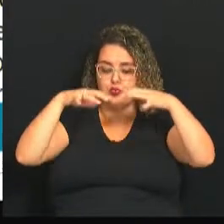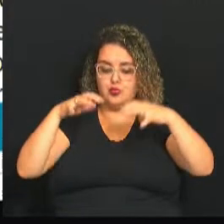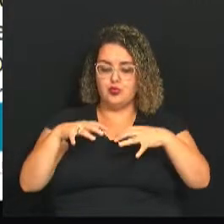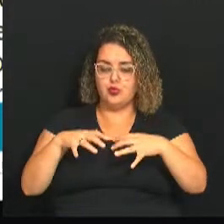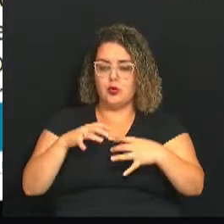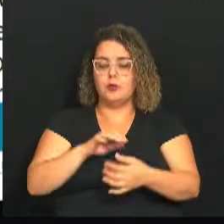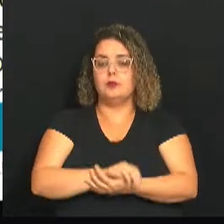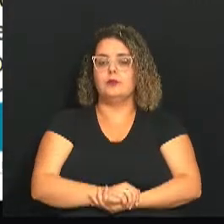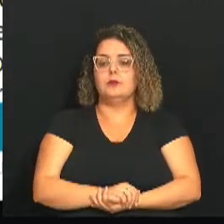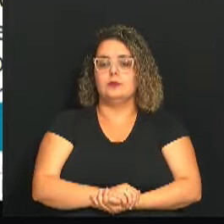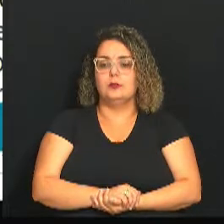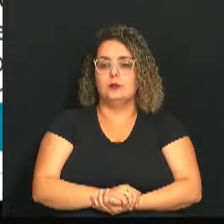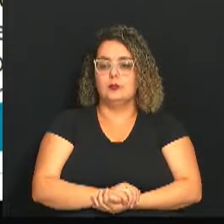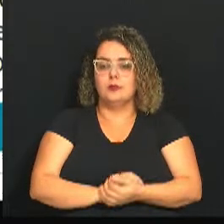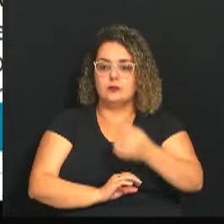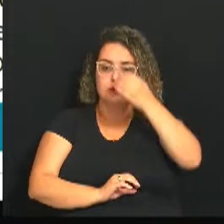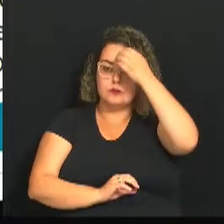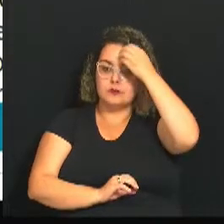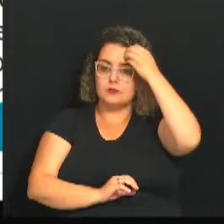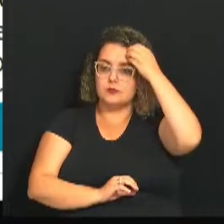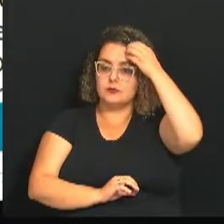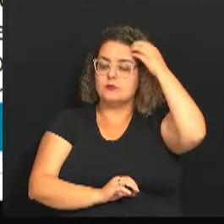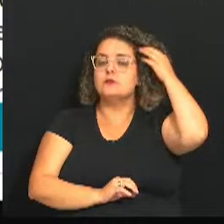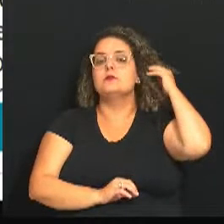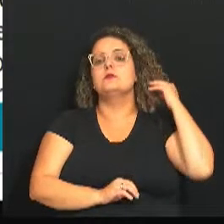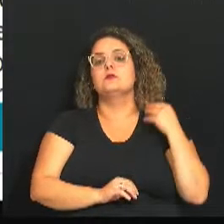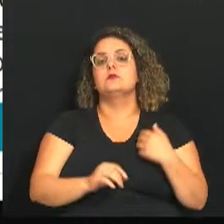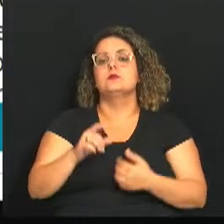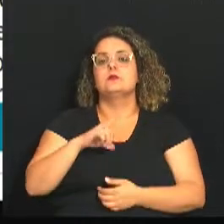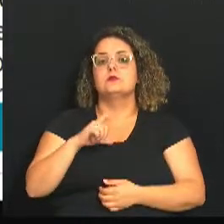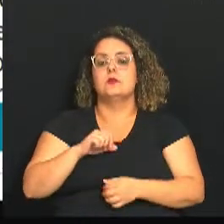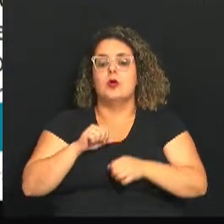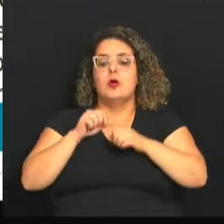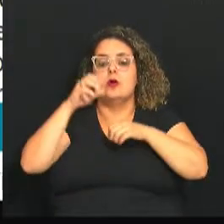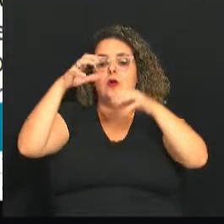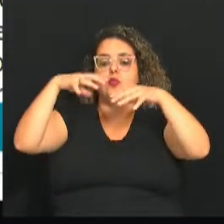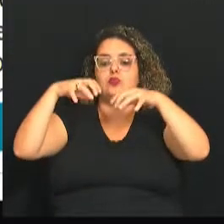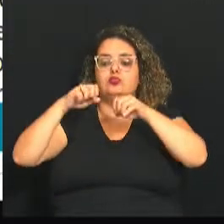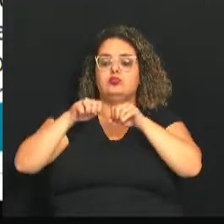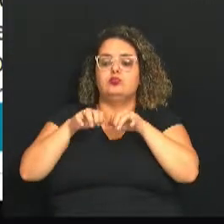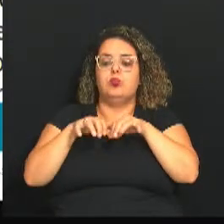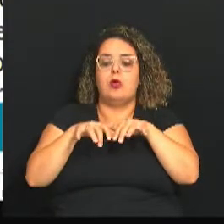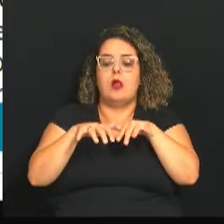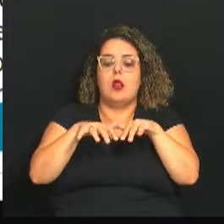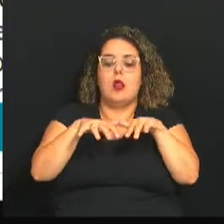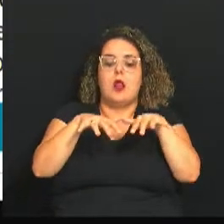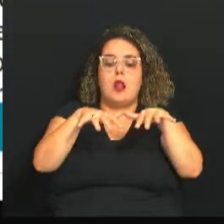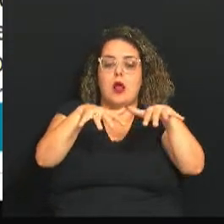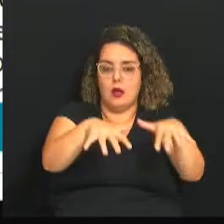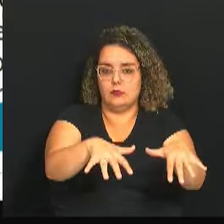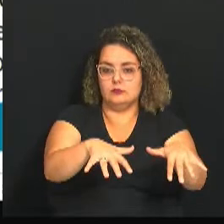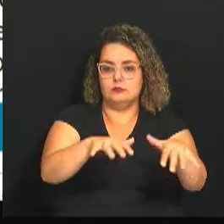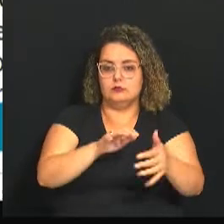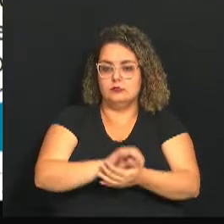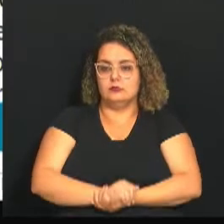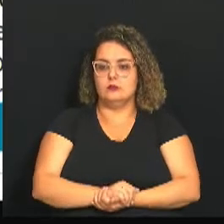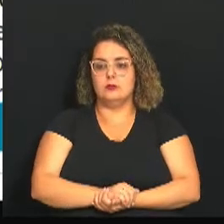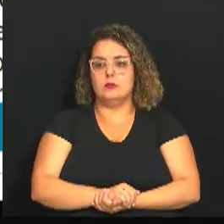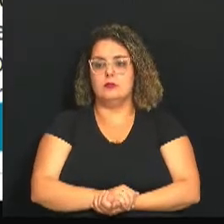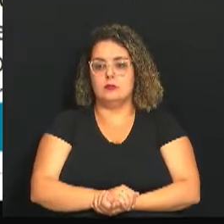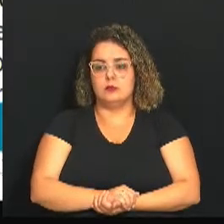registros de alagamentos da Defesa Civil. E aí a gente busca avaliar a questão